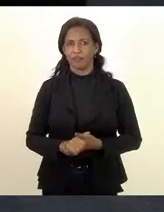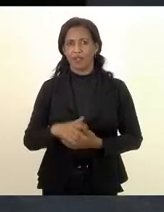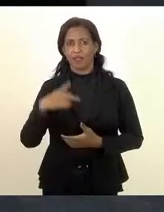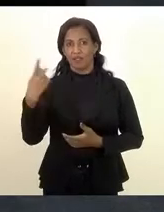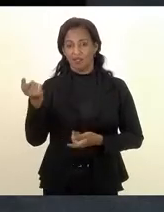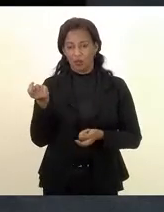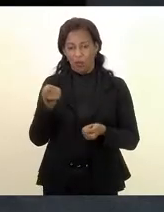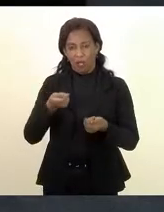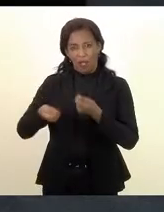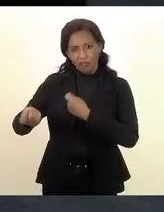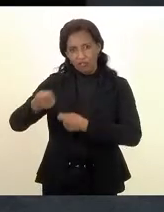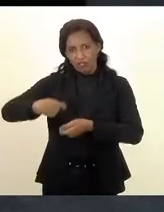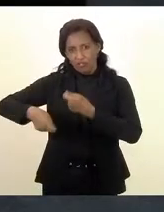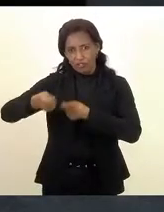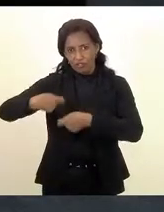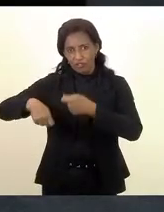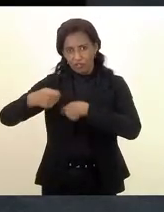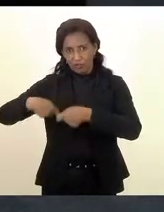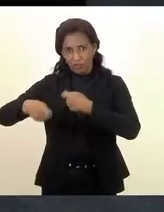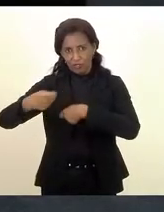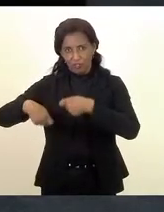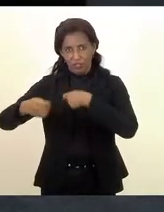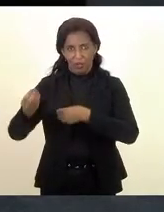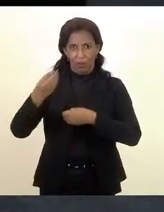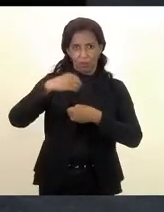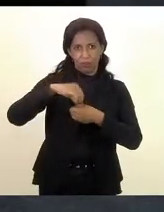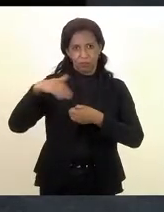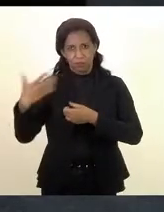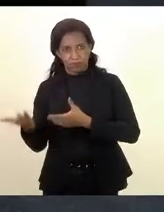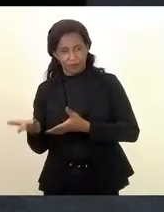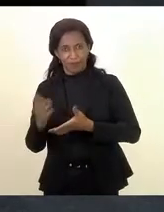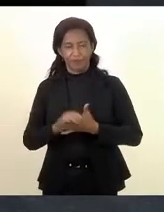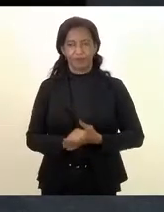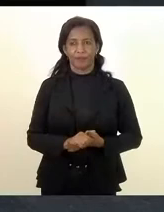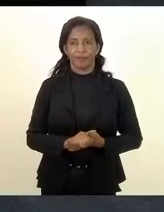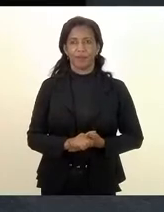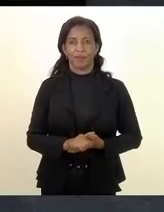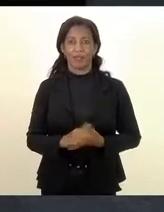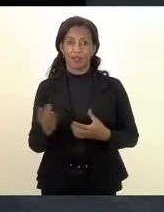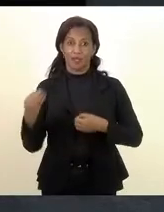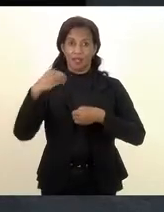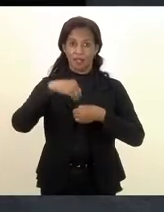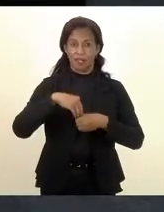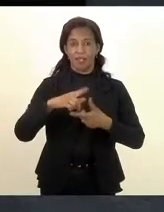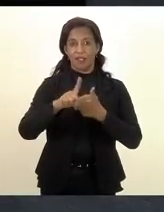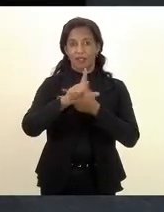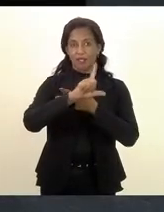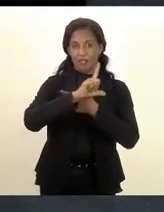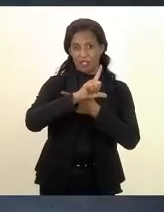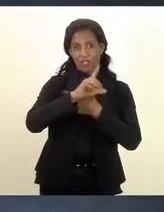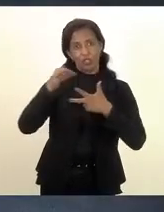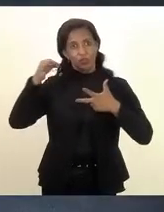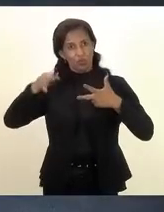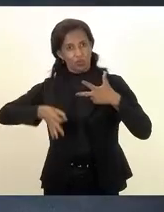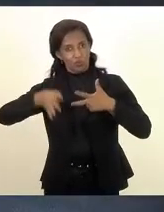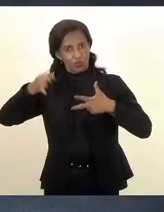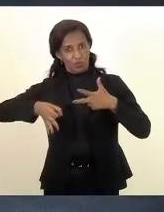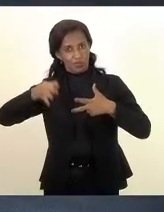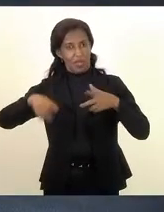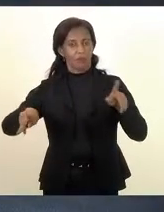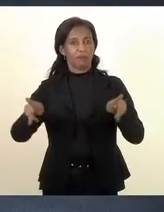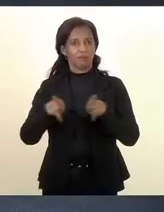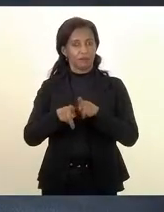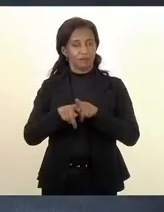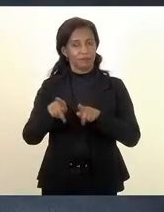administração direta e indireta e autarquias e aí entra o legislativo e judiciário do estado do Rio de